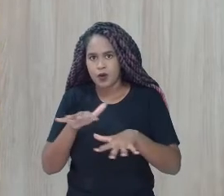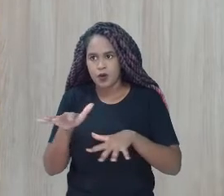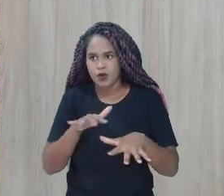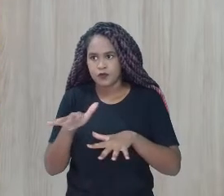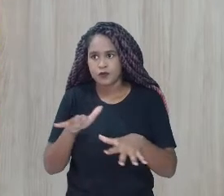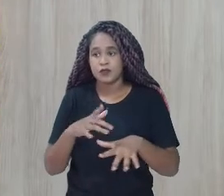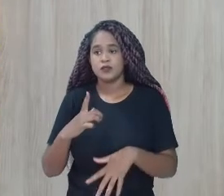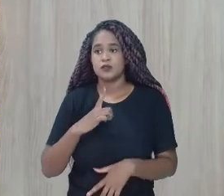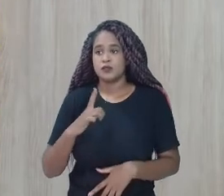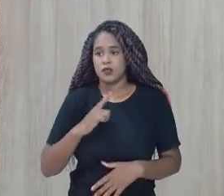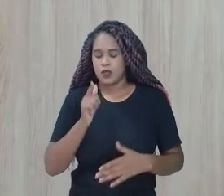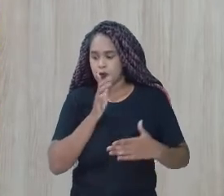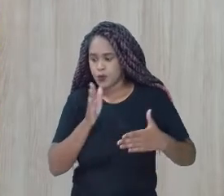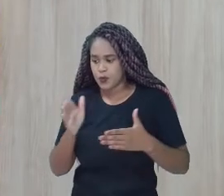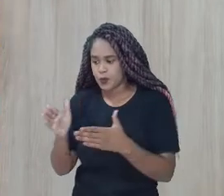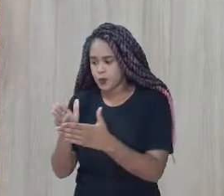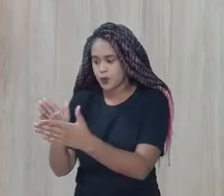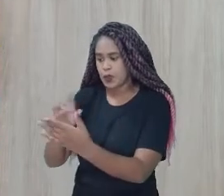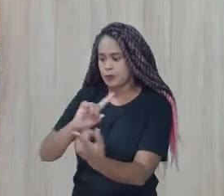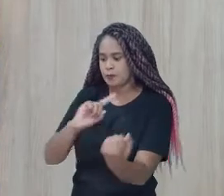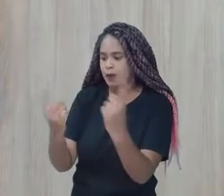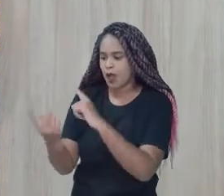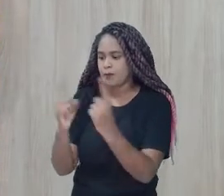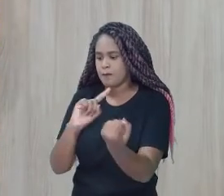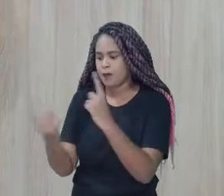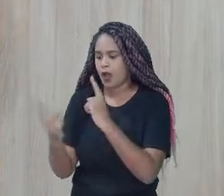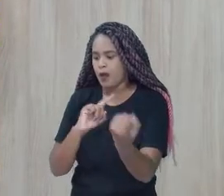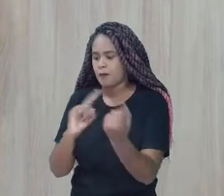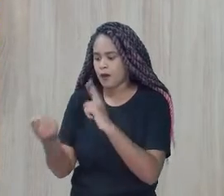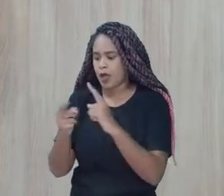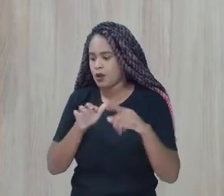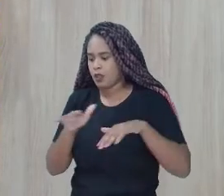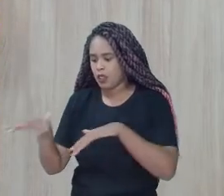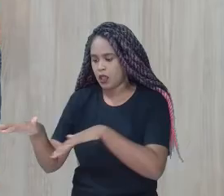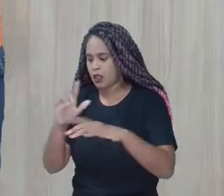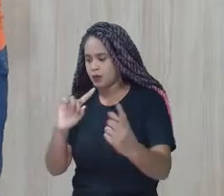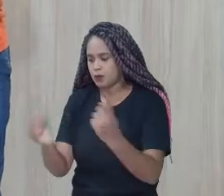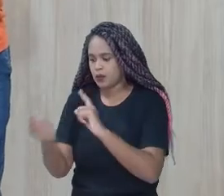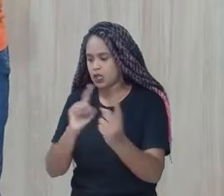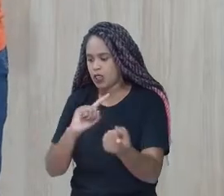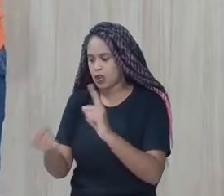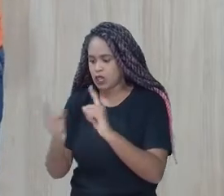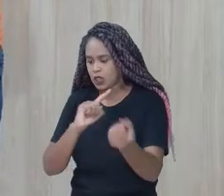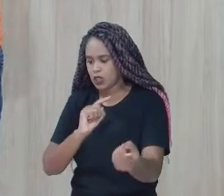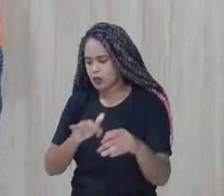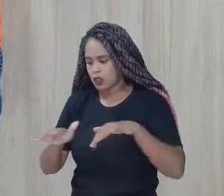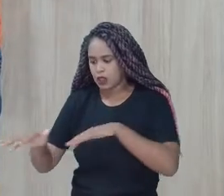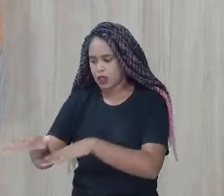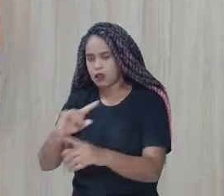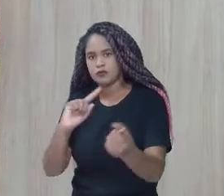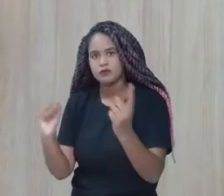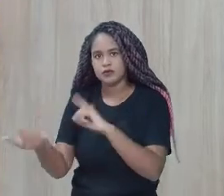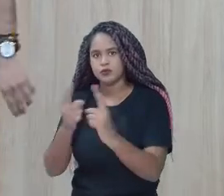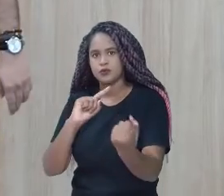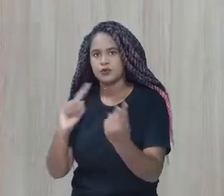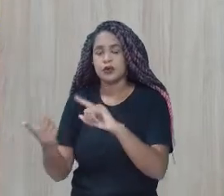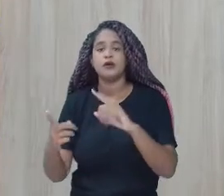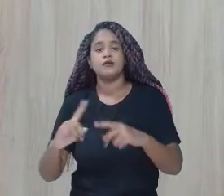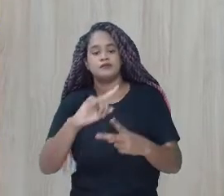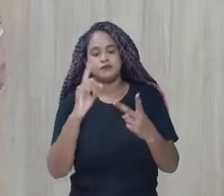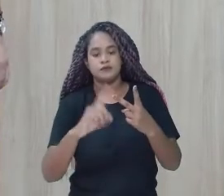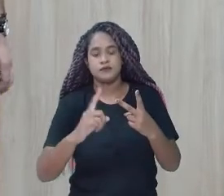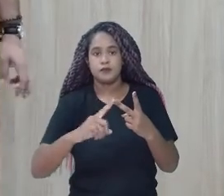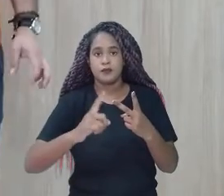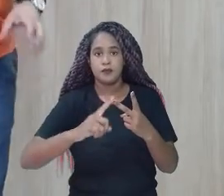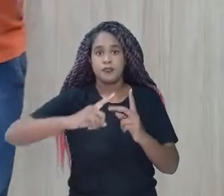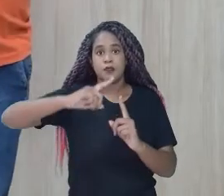que passava por aqui e girava, né, o moinho, né, e fazia com que ele se movimentasse. E existia o engenho de